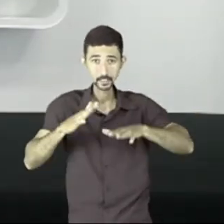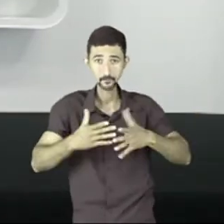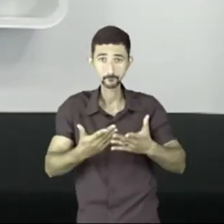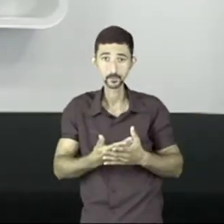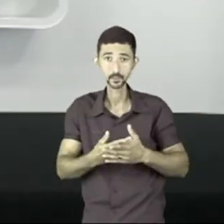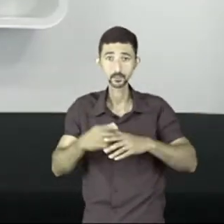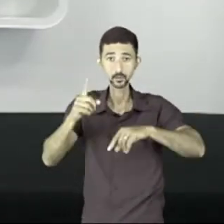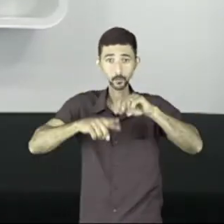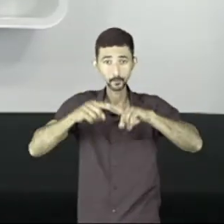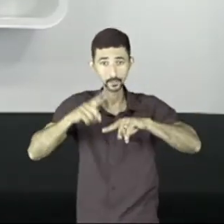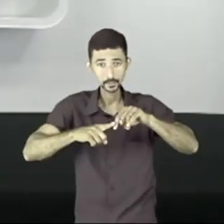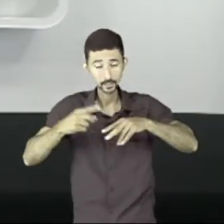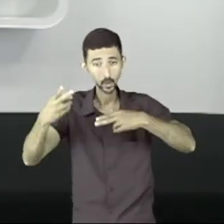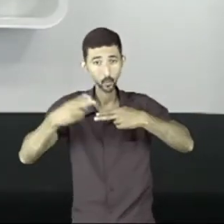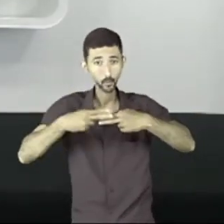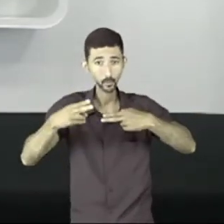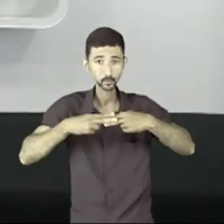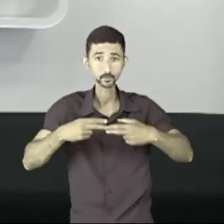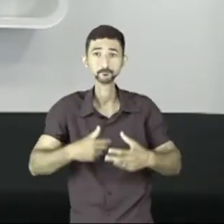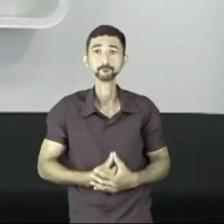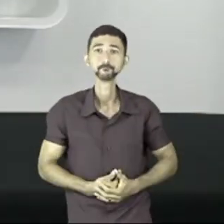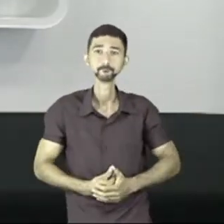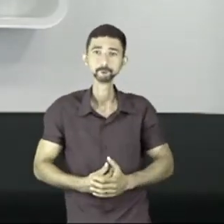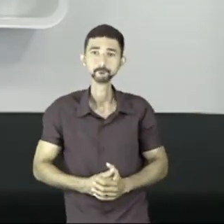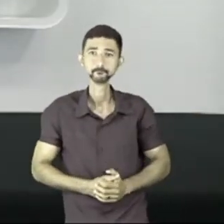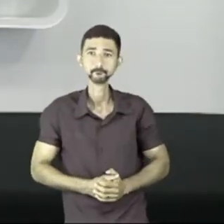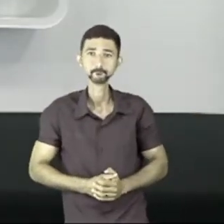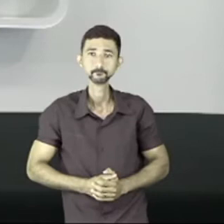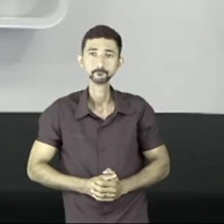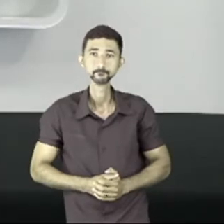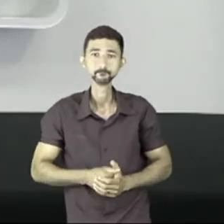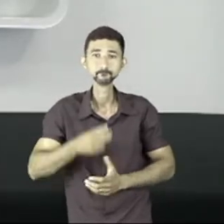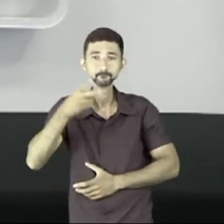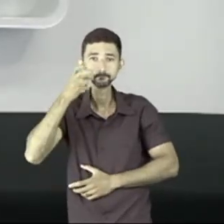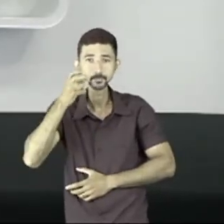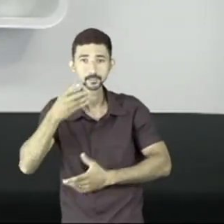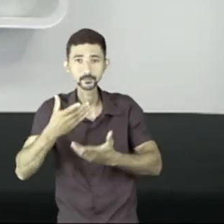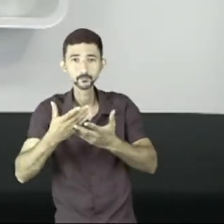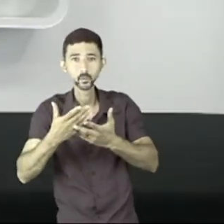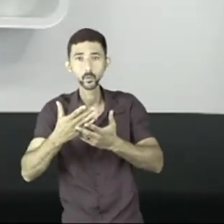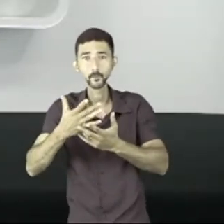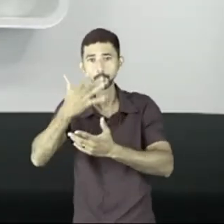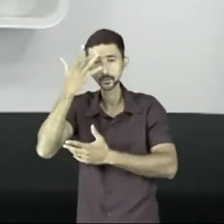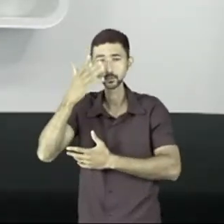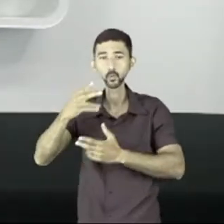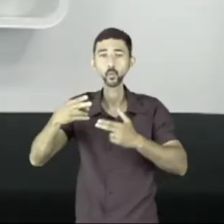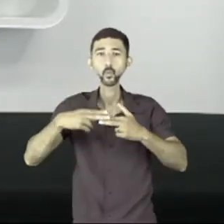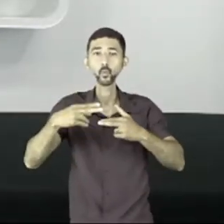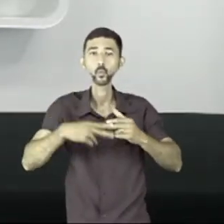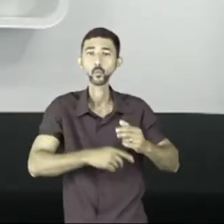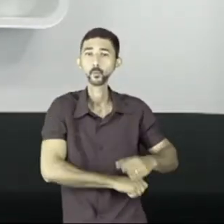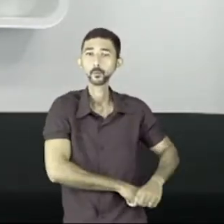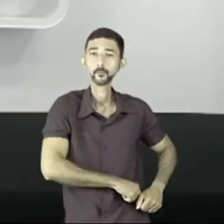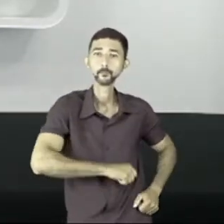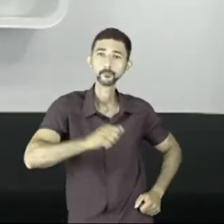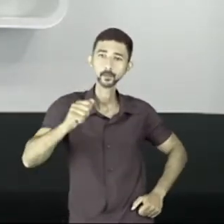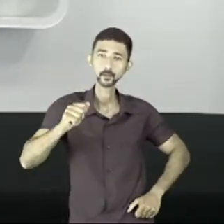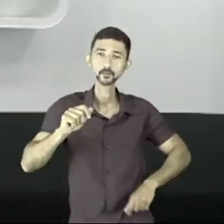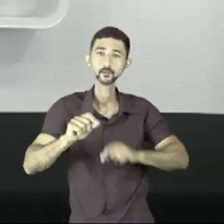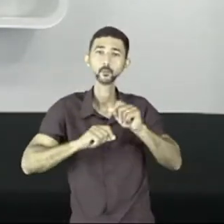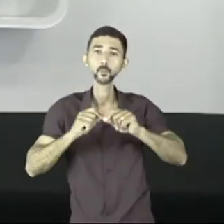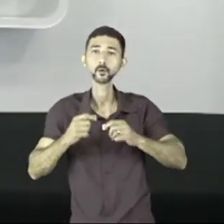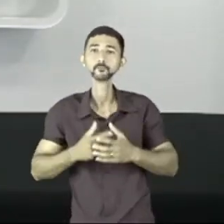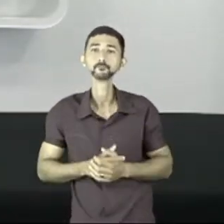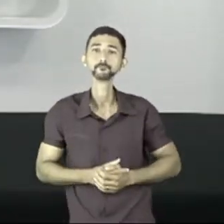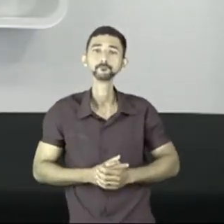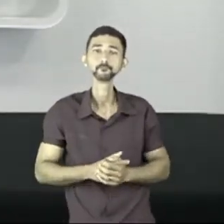o implemento que você vai utilizar. Então você viu que quando os lutadores utilizam a espada, a região